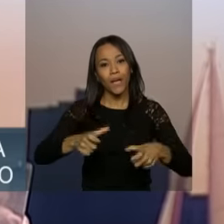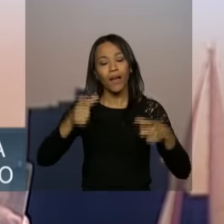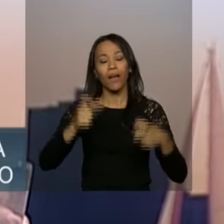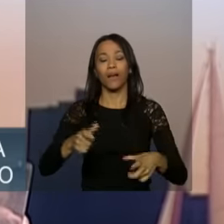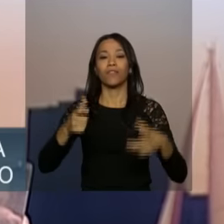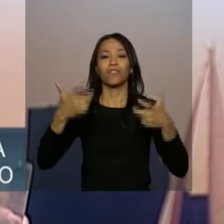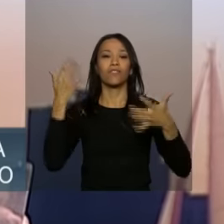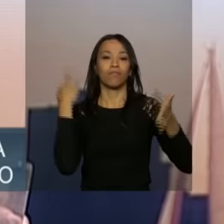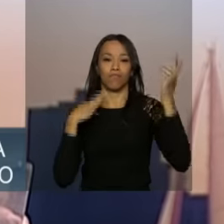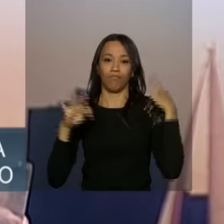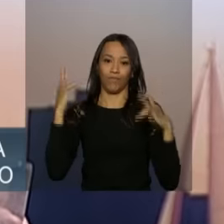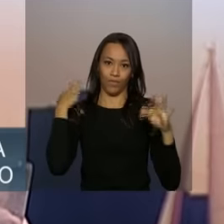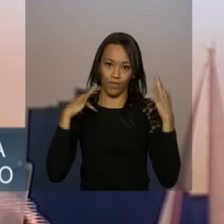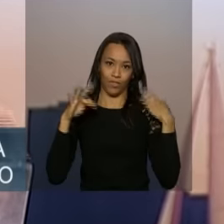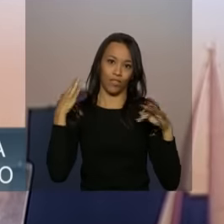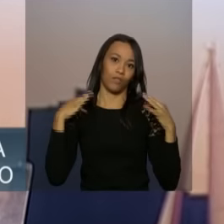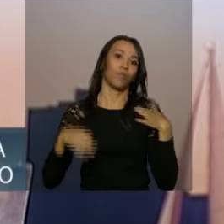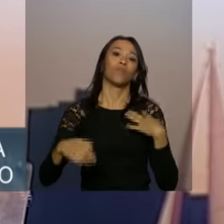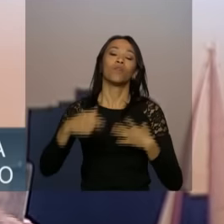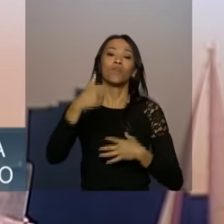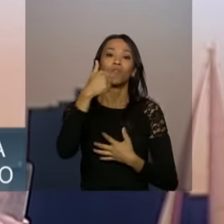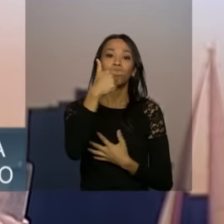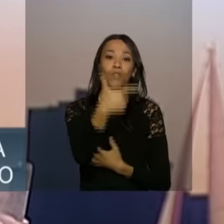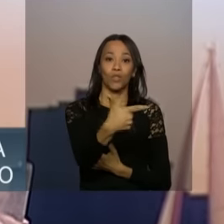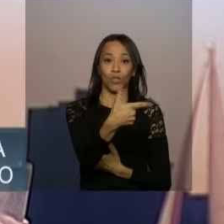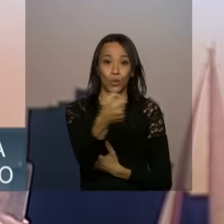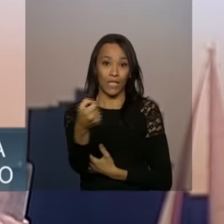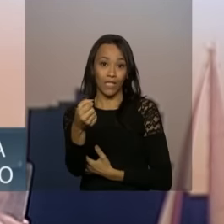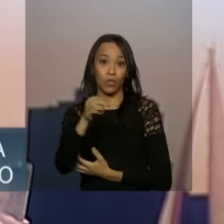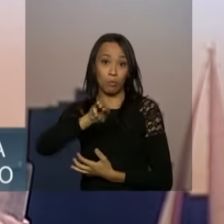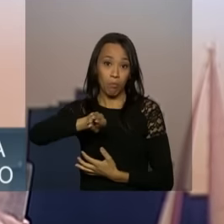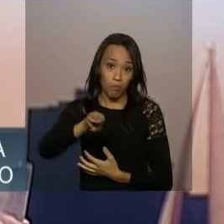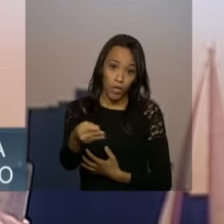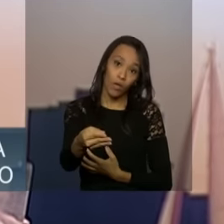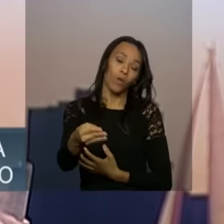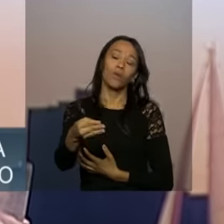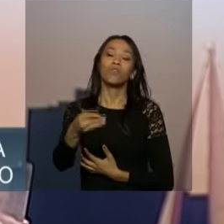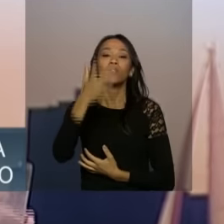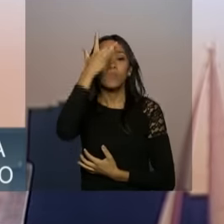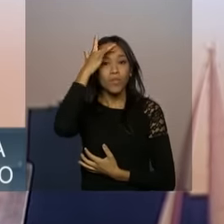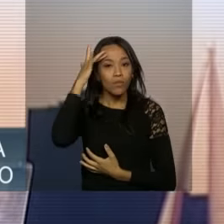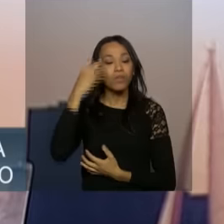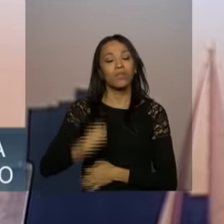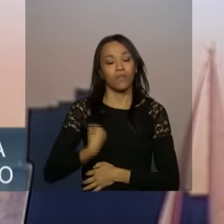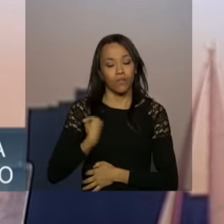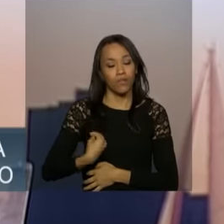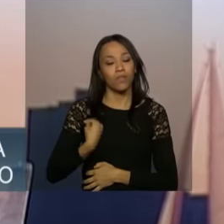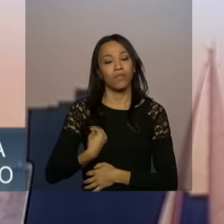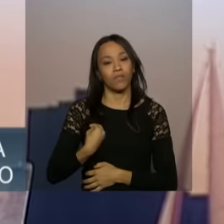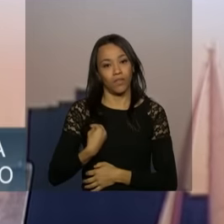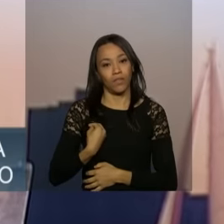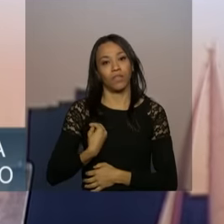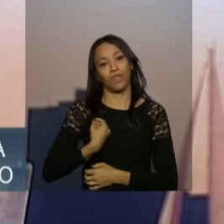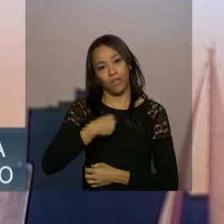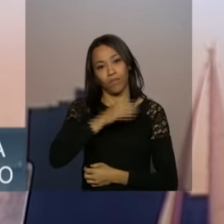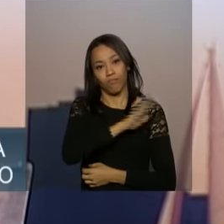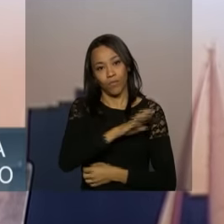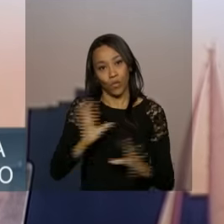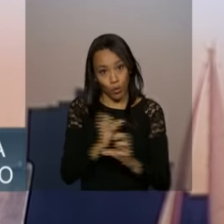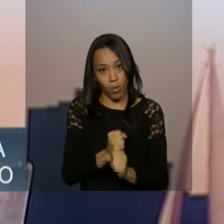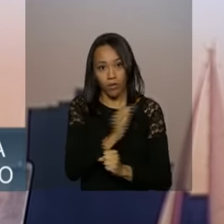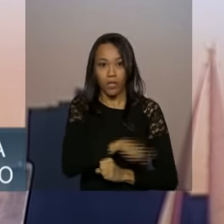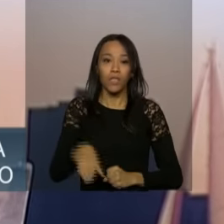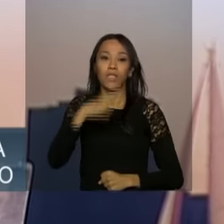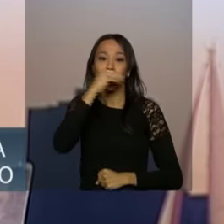seus 200 milhões de habitantes, incluindo as crianças e os adolescentes.